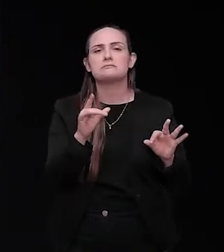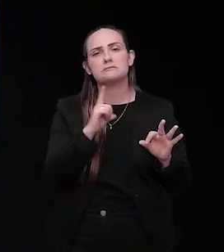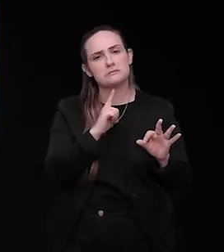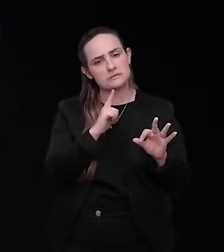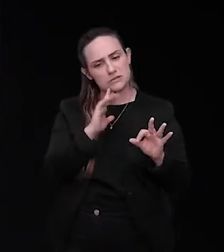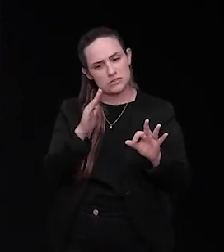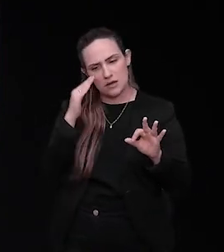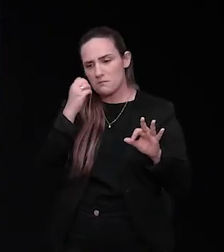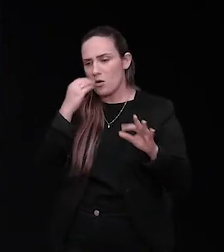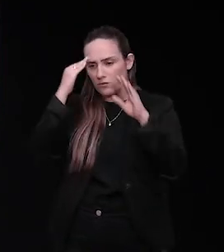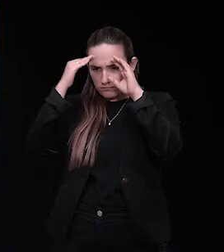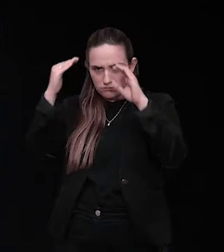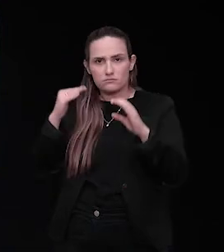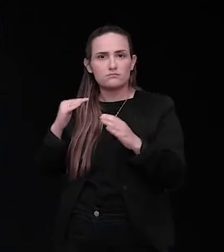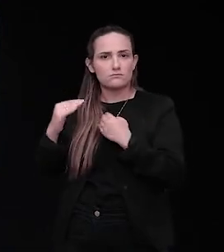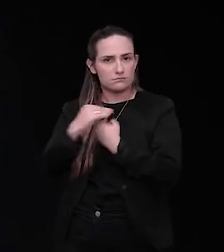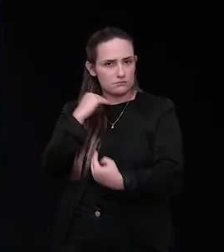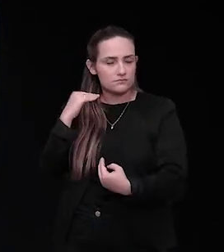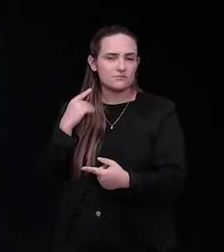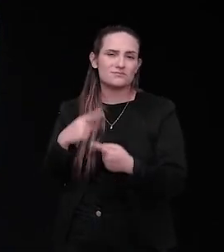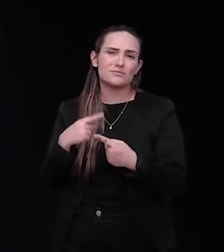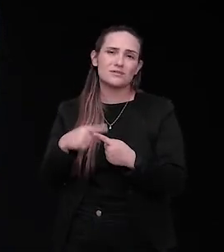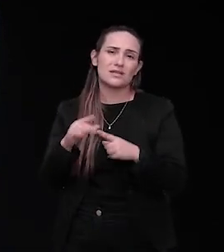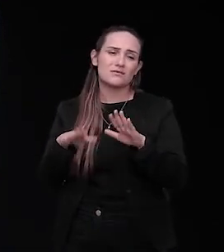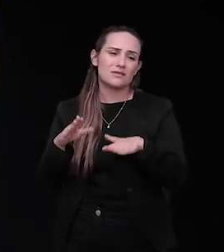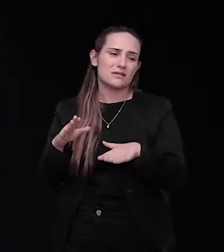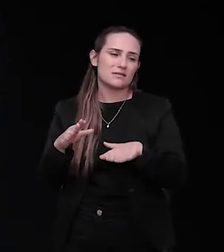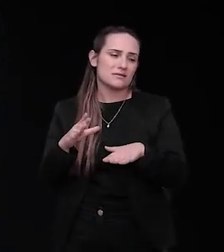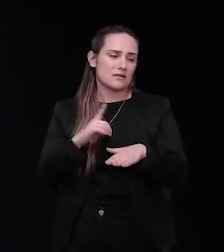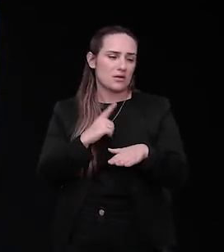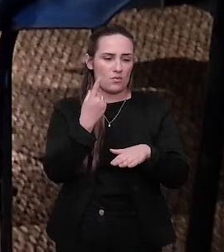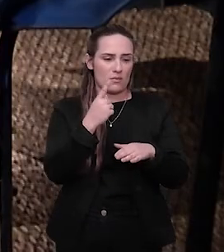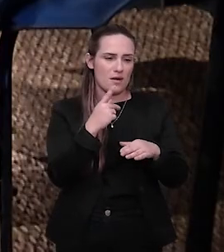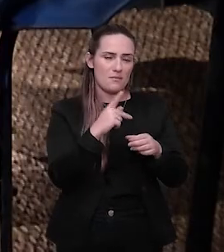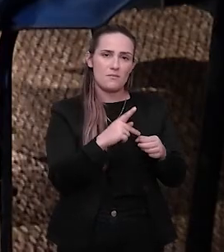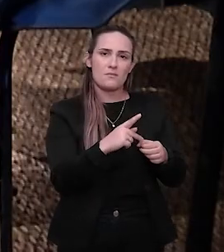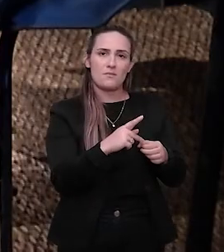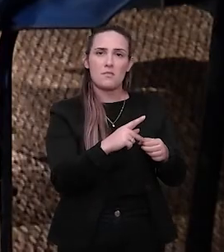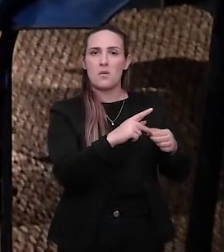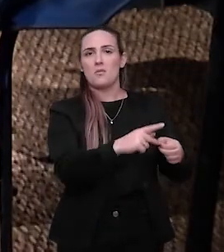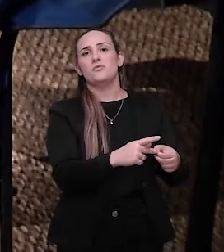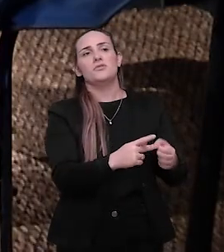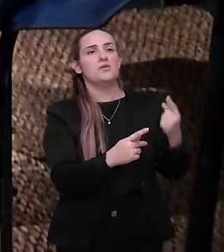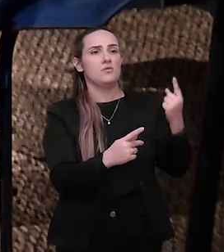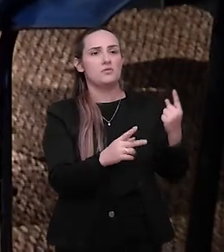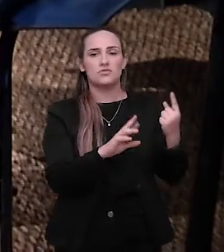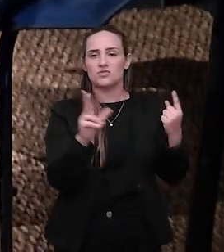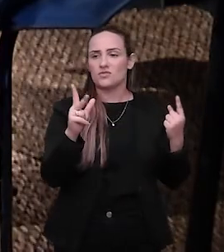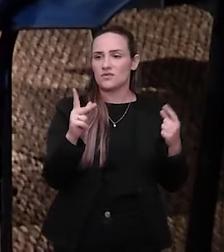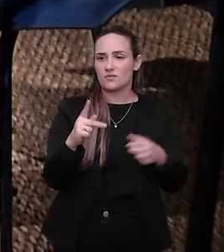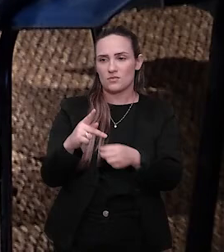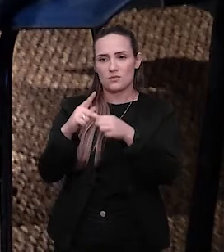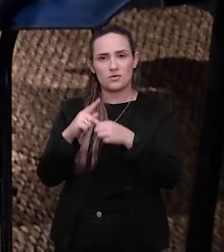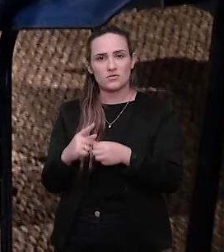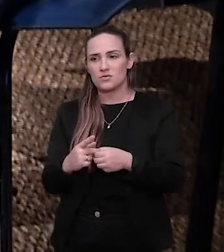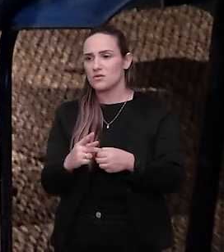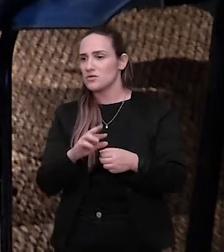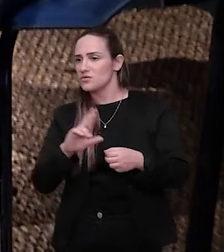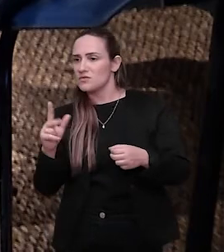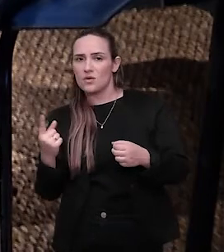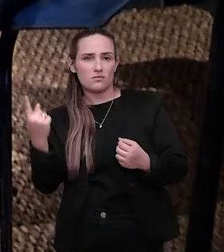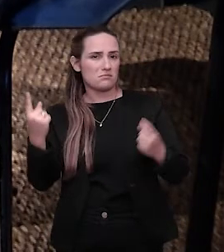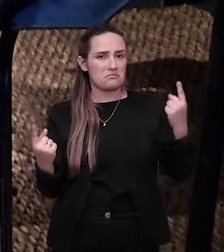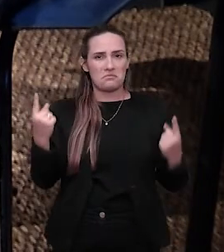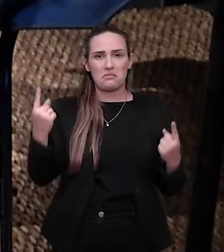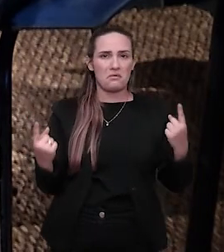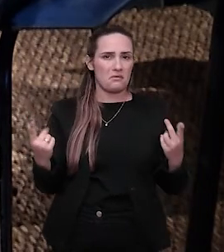de comando, porque a pior coisa do mundo é você ver em uma promotoria de um jeito e outra de outro. E você, cidadão, é pagador de impostos nas duas situações.